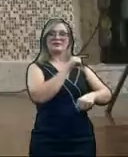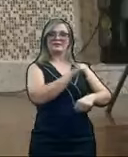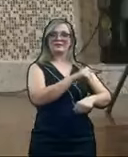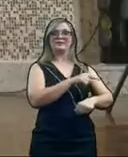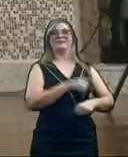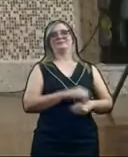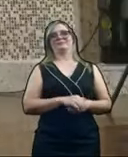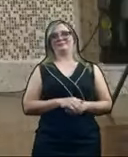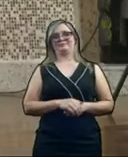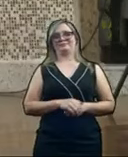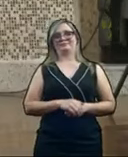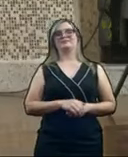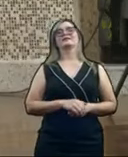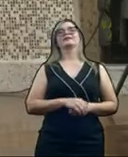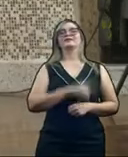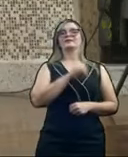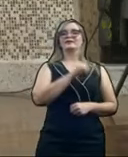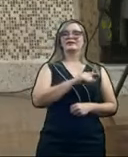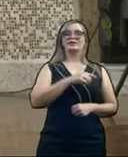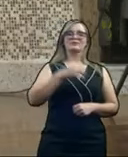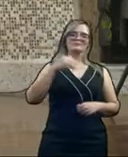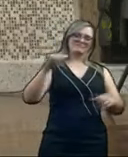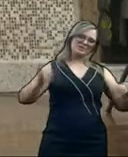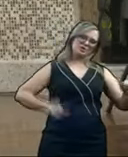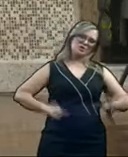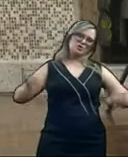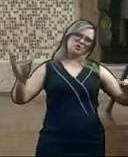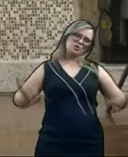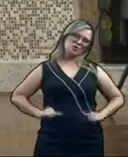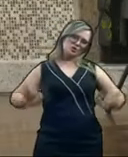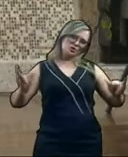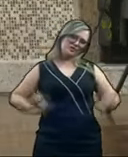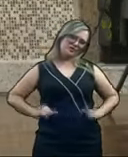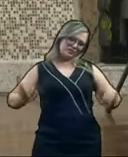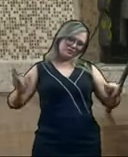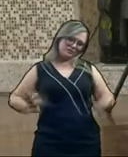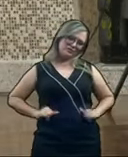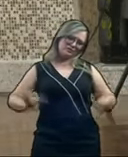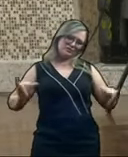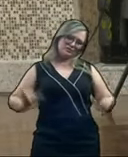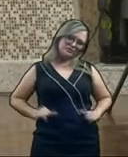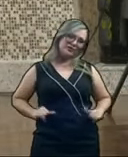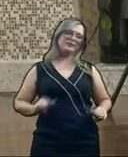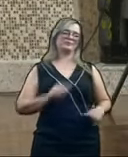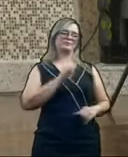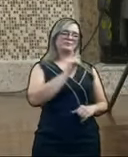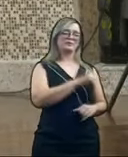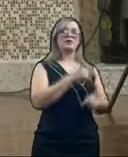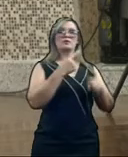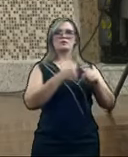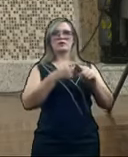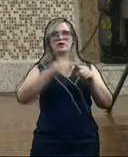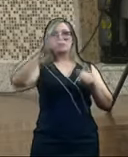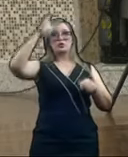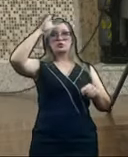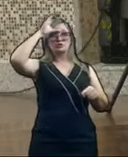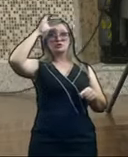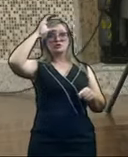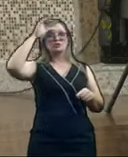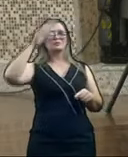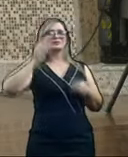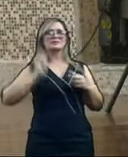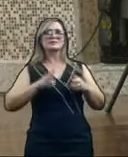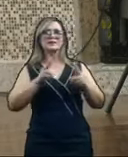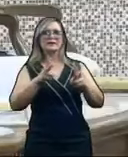labão o tio patrão explorador não aceitava ter perdas a cada ovelha